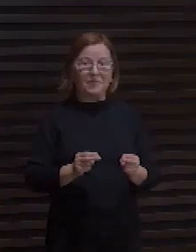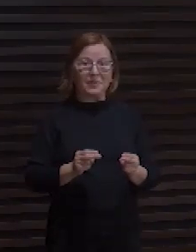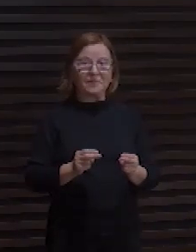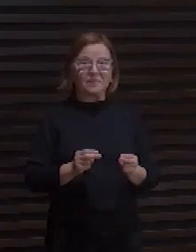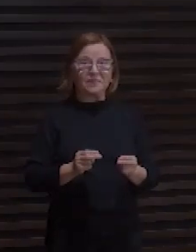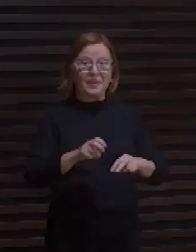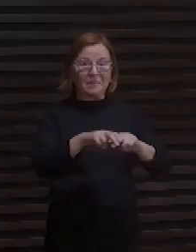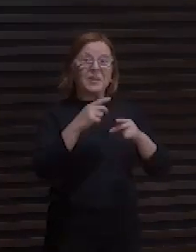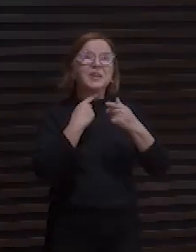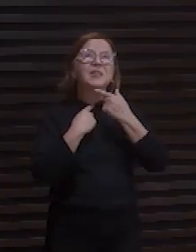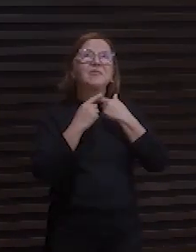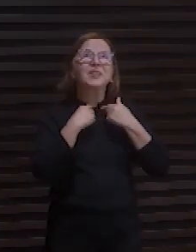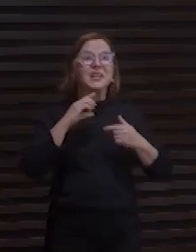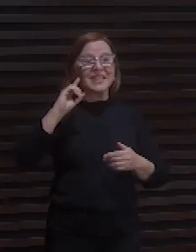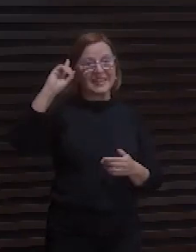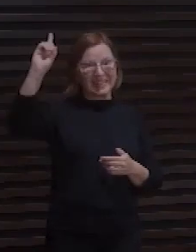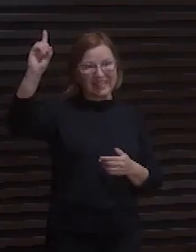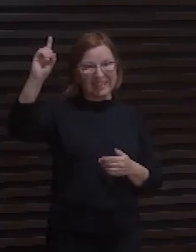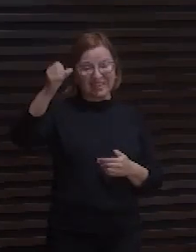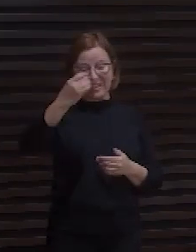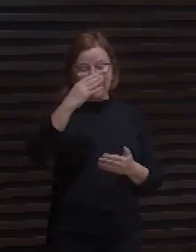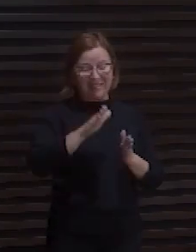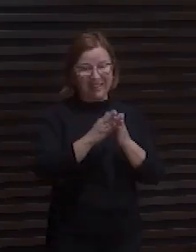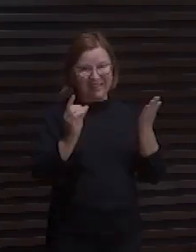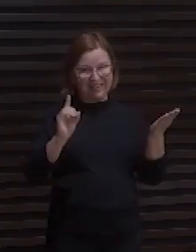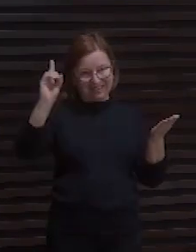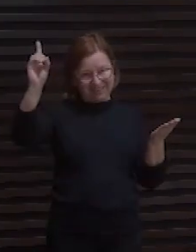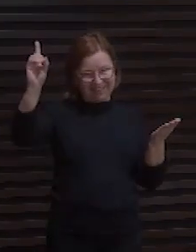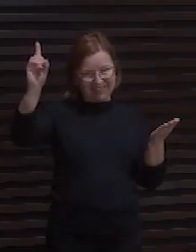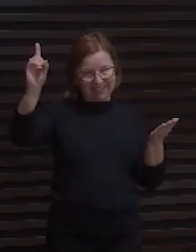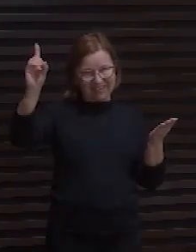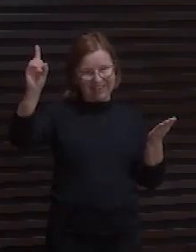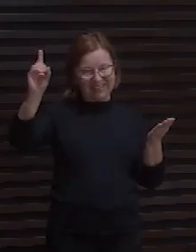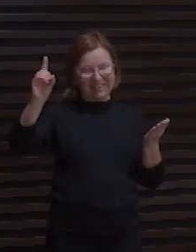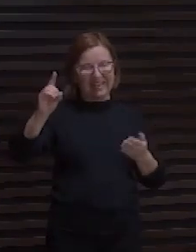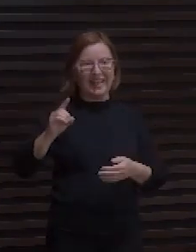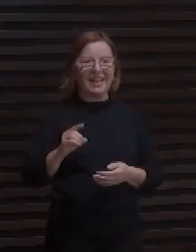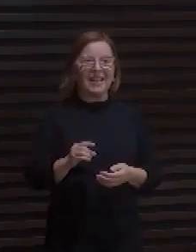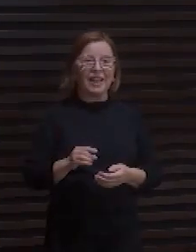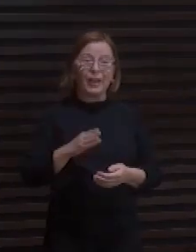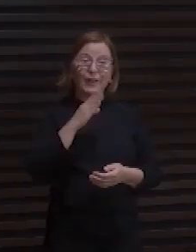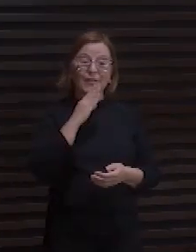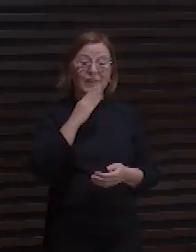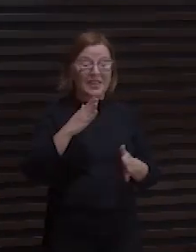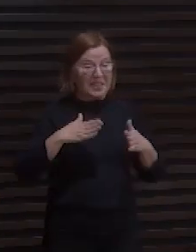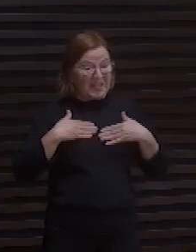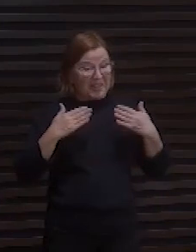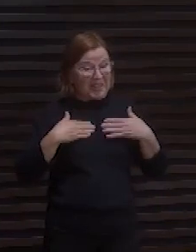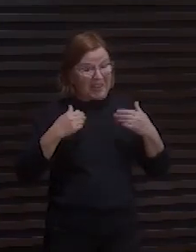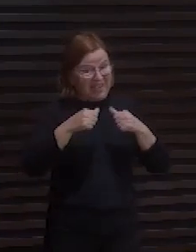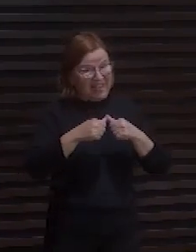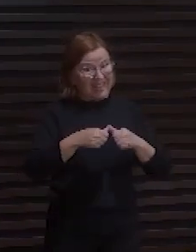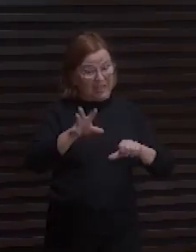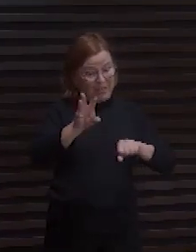vida, mais aprenderá por meio da experiência a conhecer essa vontade e alegrar-se nesse conhecimento, até